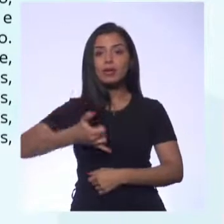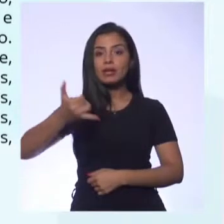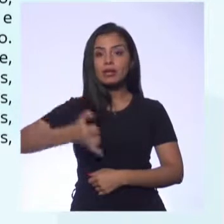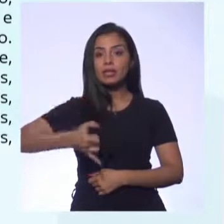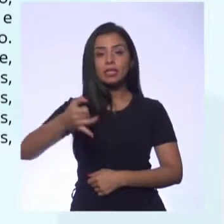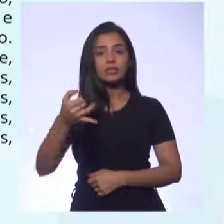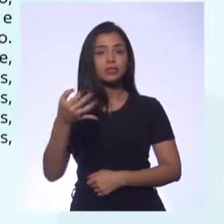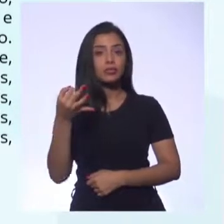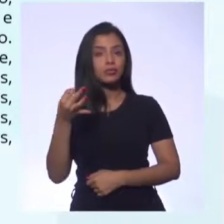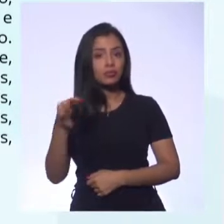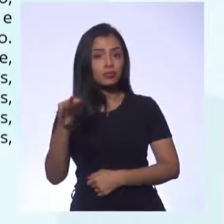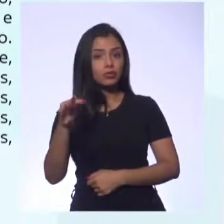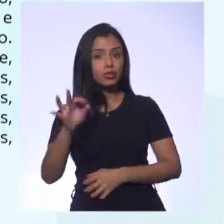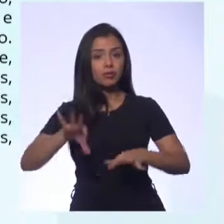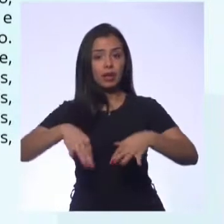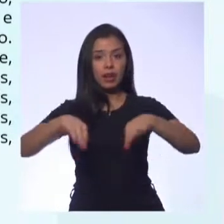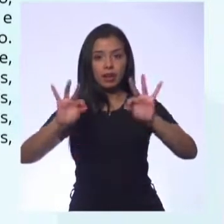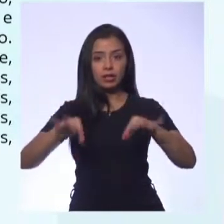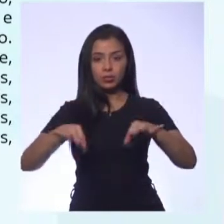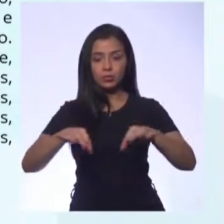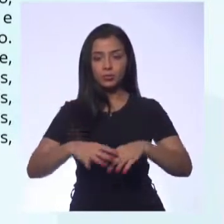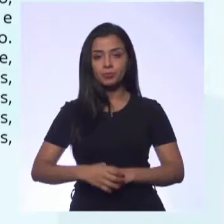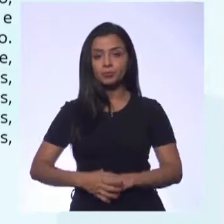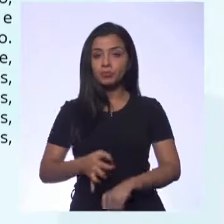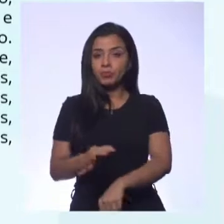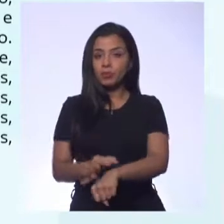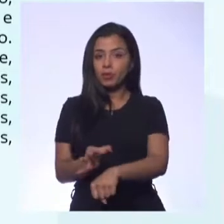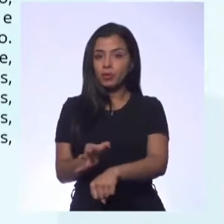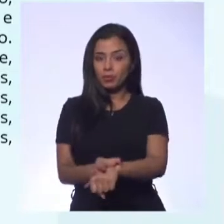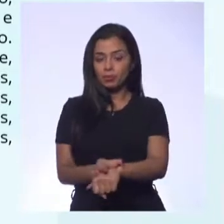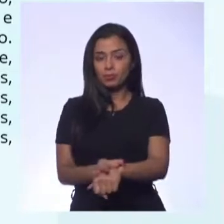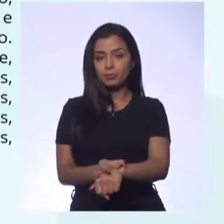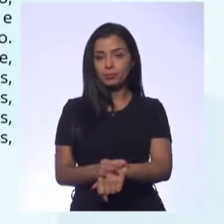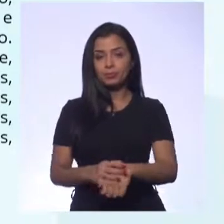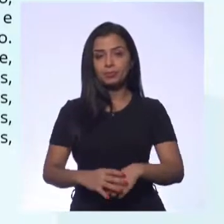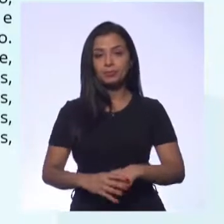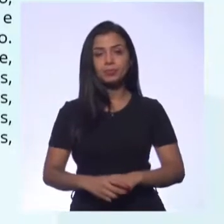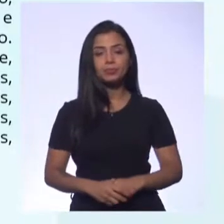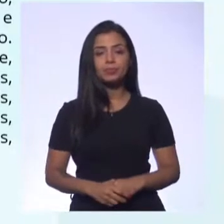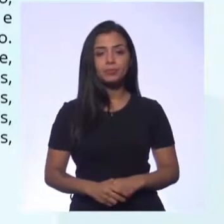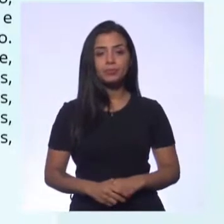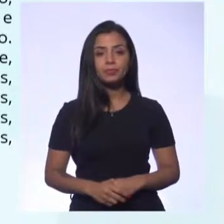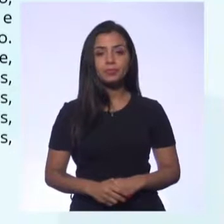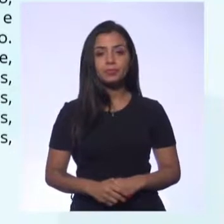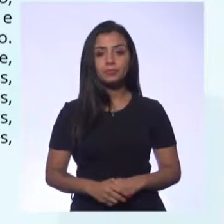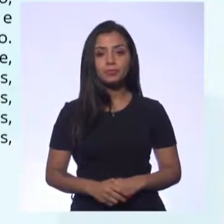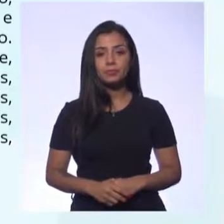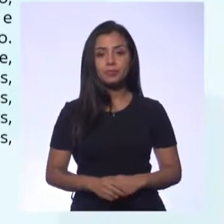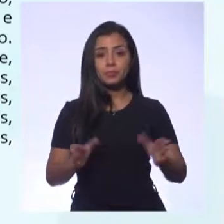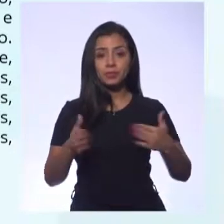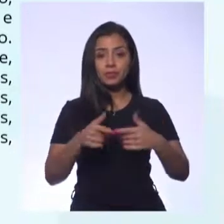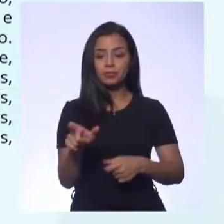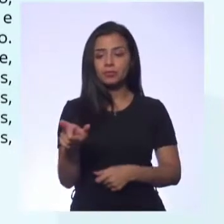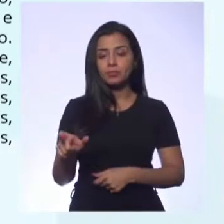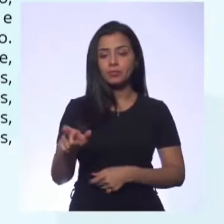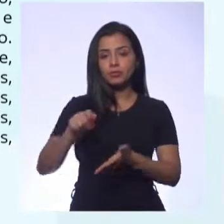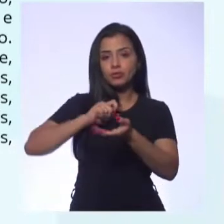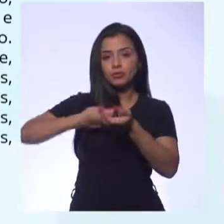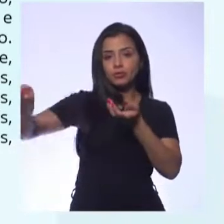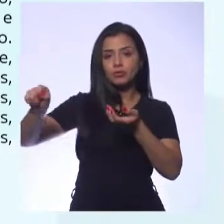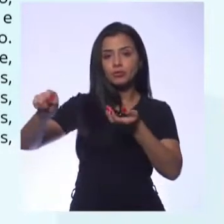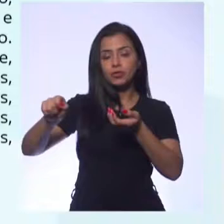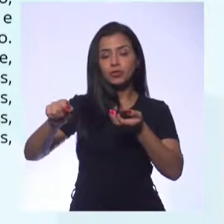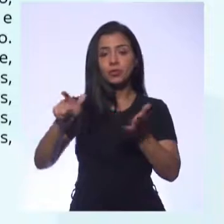chaves, lenço. Relógio, caixa de fósforos, jornal,